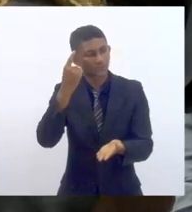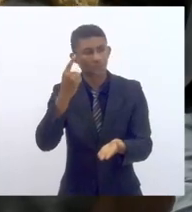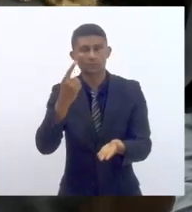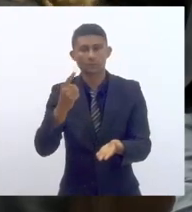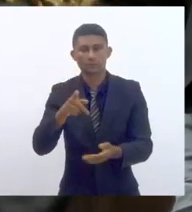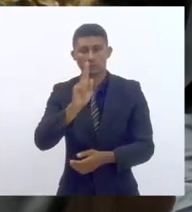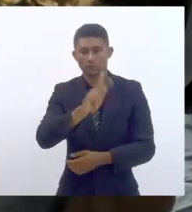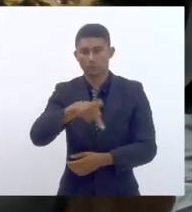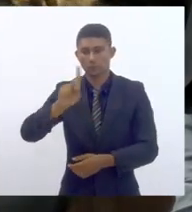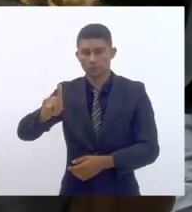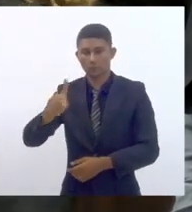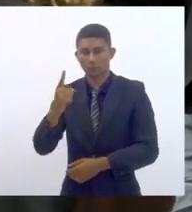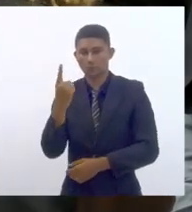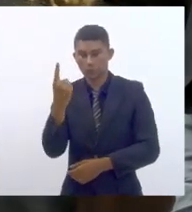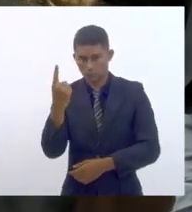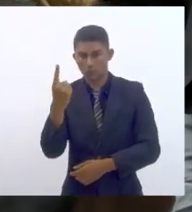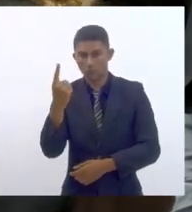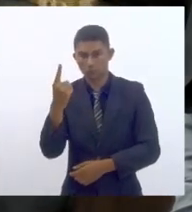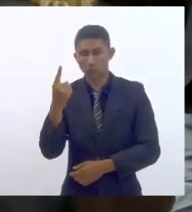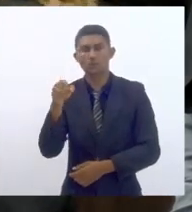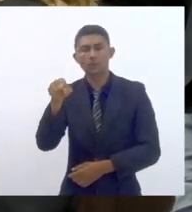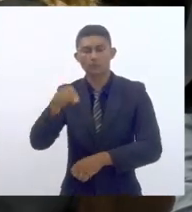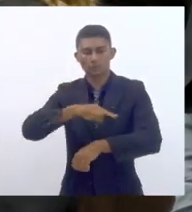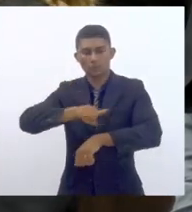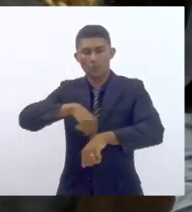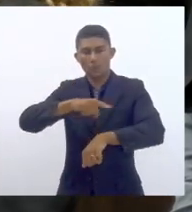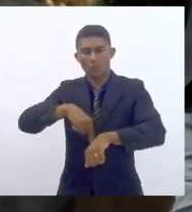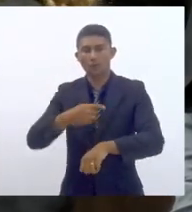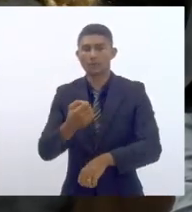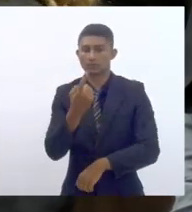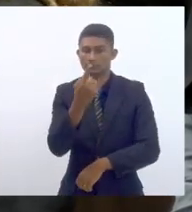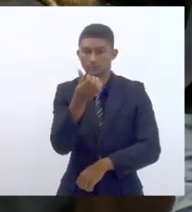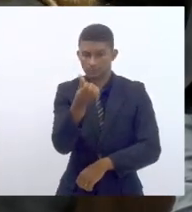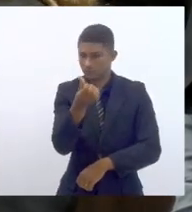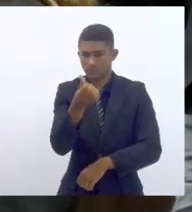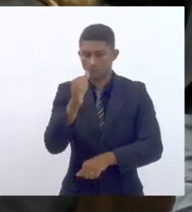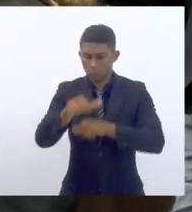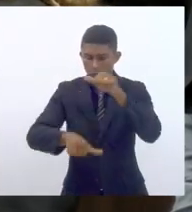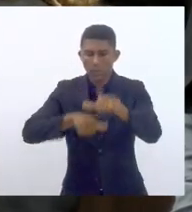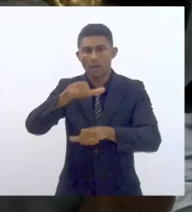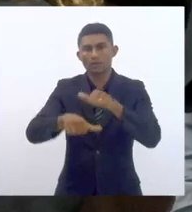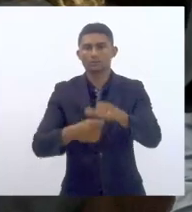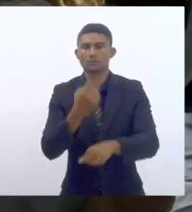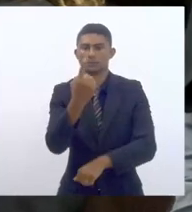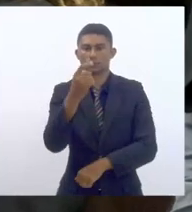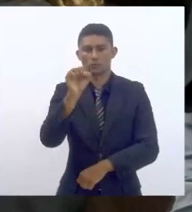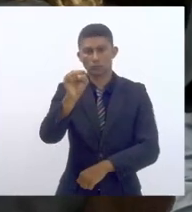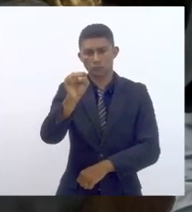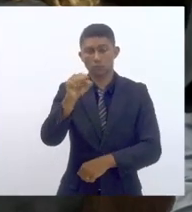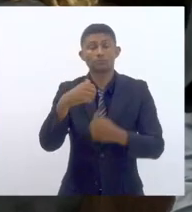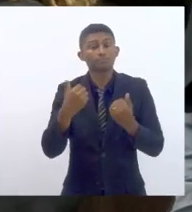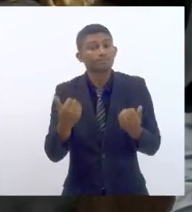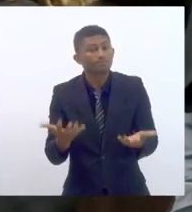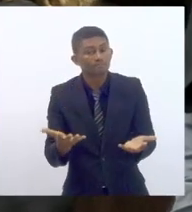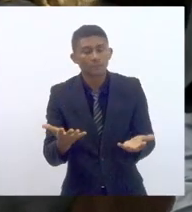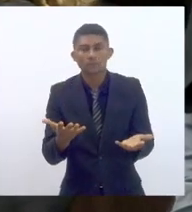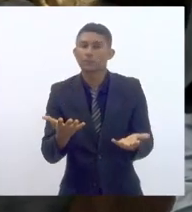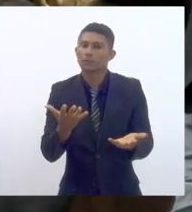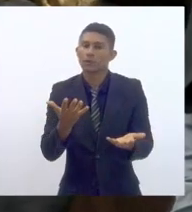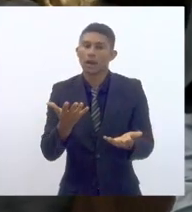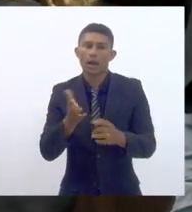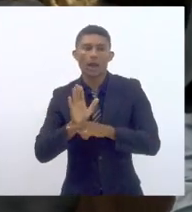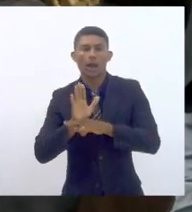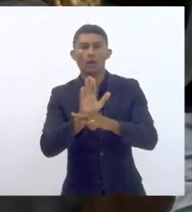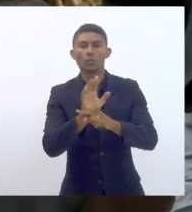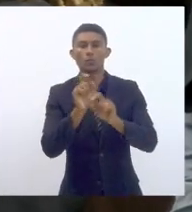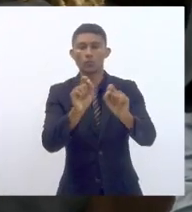professor 1, do DOC 1, de 16 para 18 horas, o que, em tese, facilitaria, claro, o cálculo do